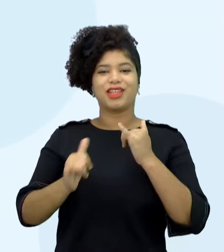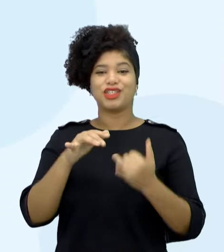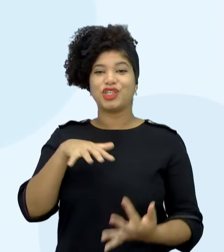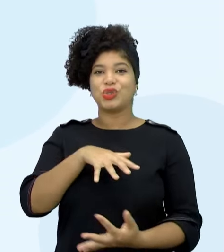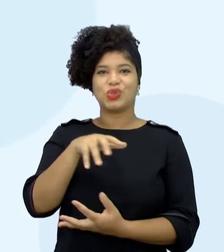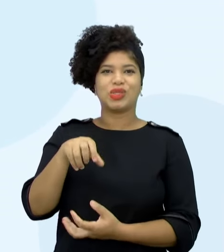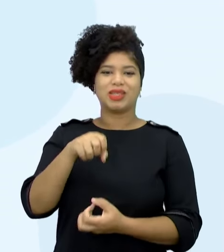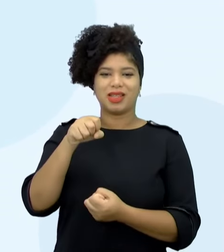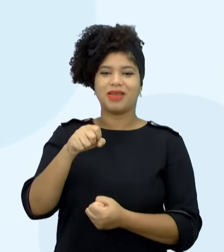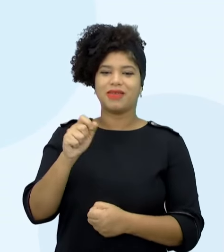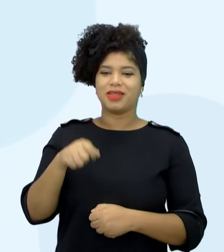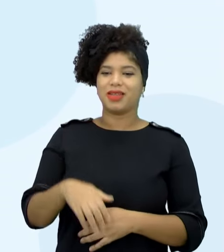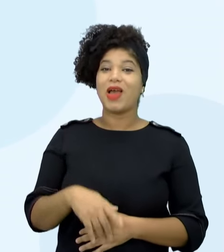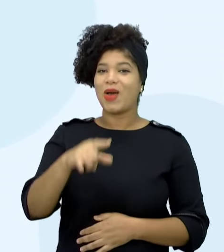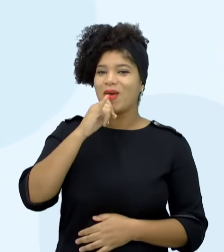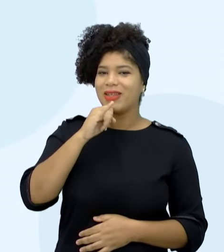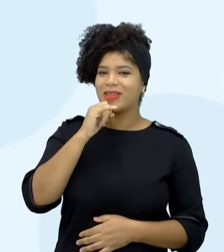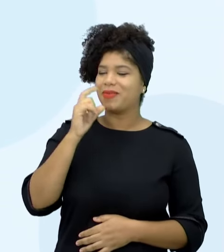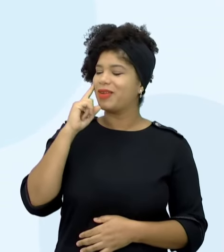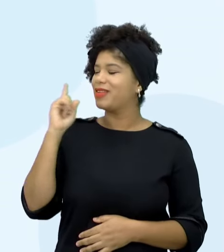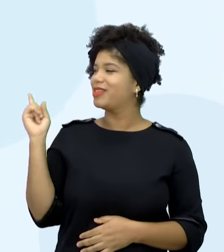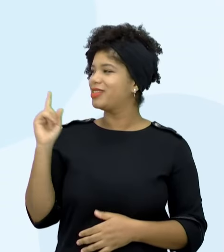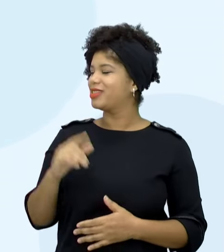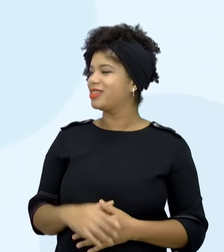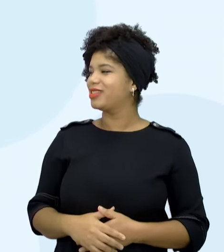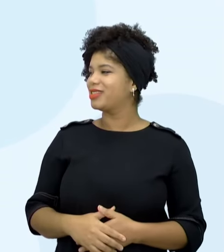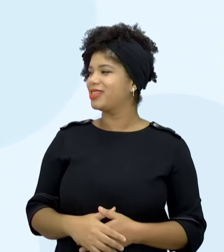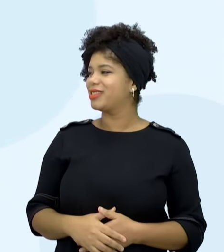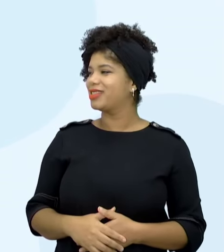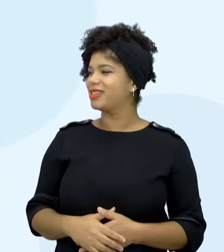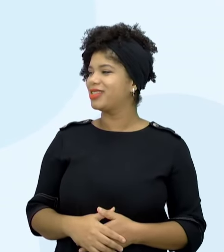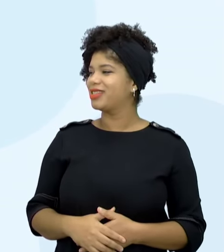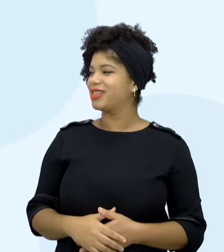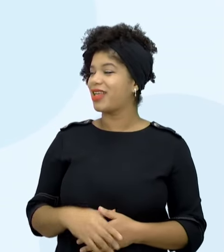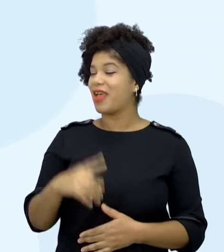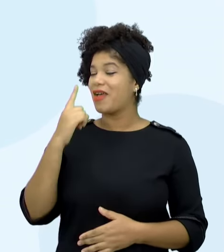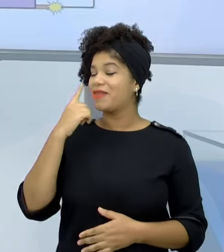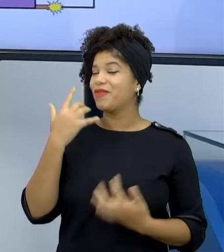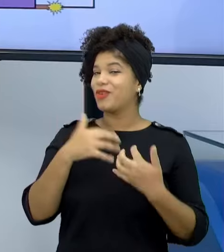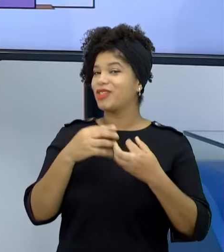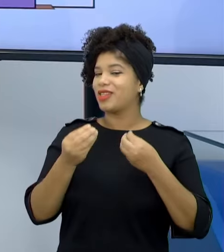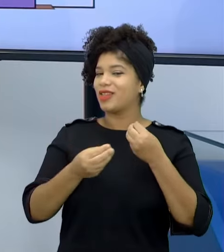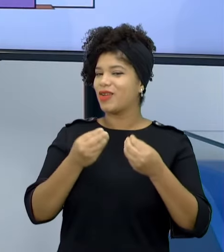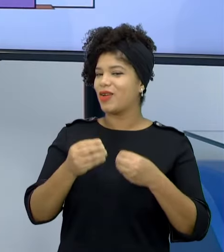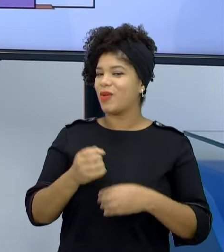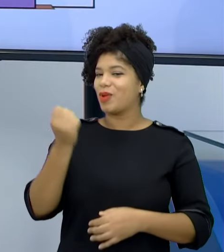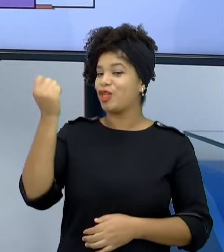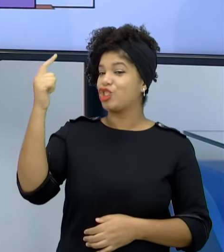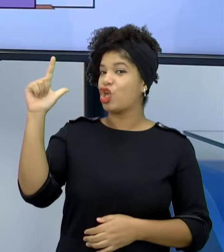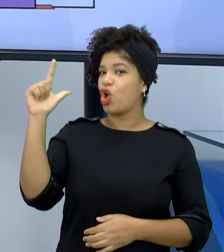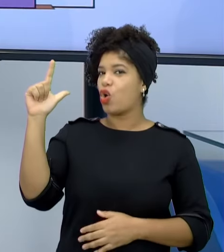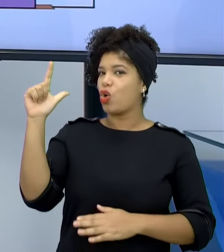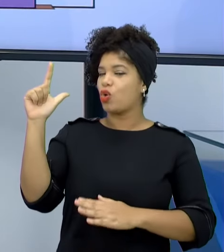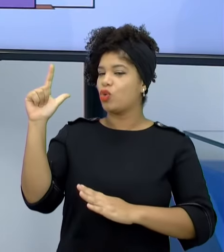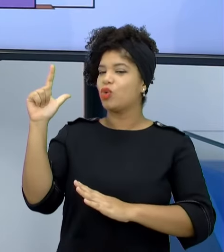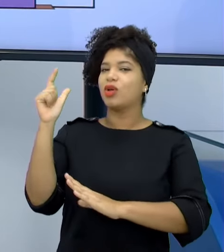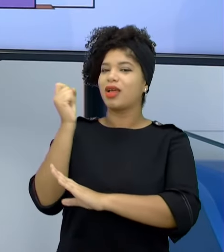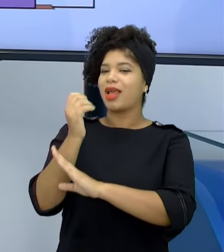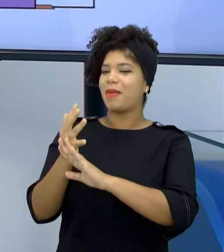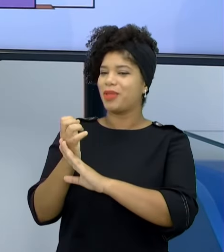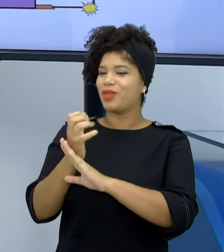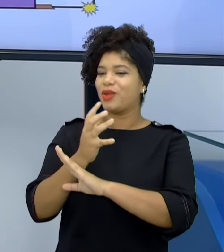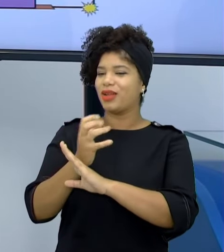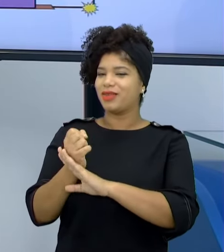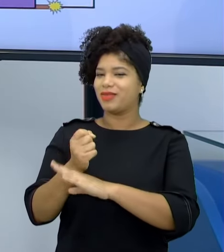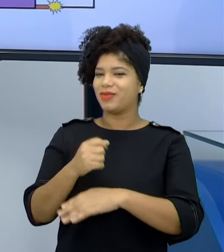pensar. Aí o que eu tinha prometido para você é a animaçãozinha que está aí rolando para você. Deixa na tela aí para a